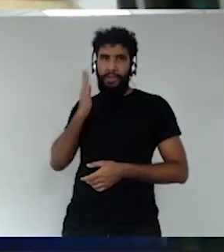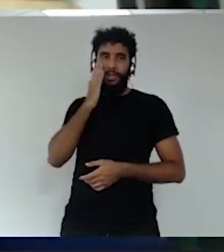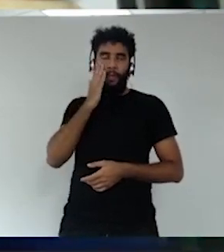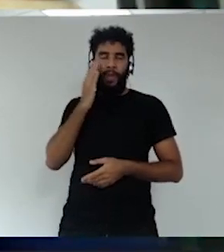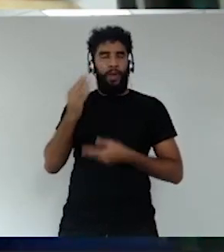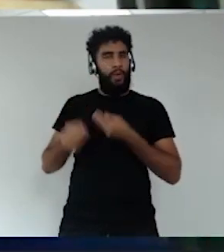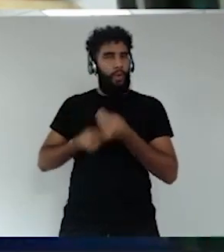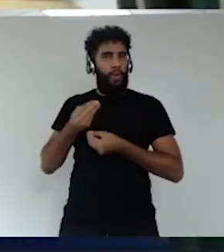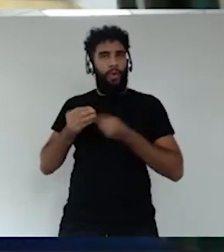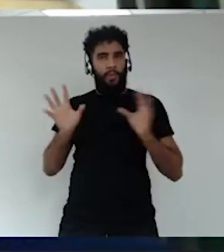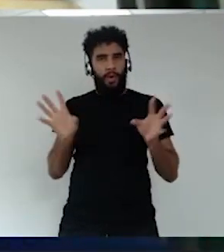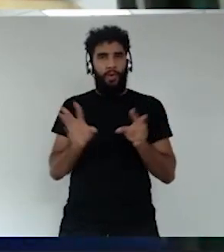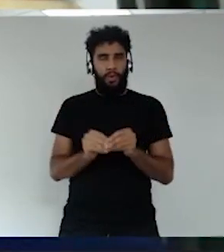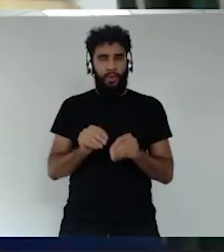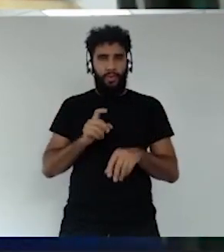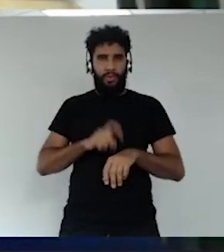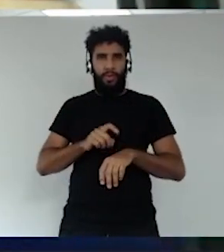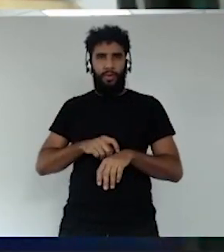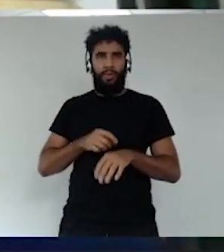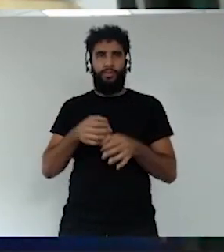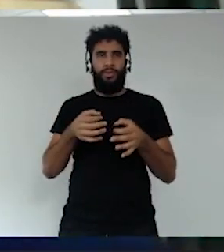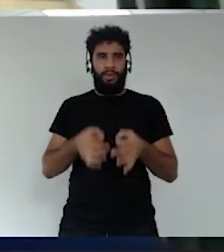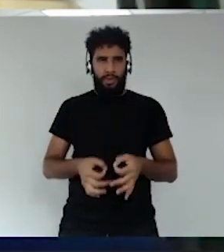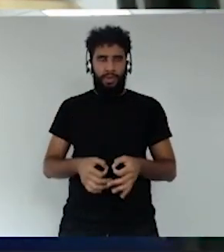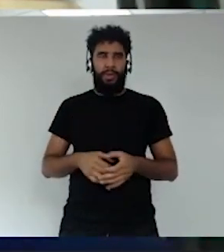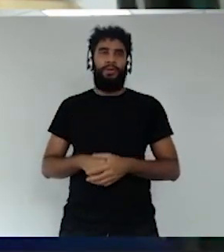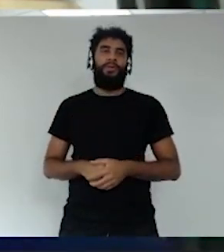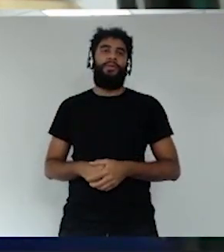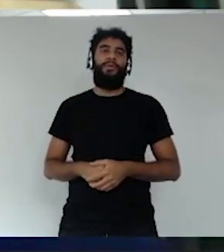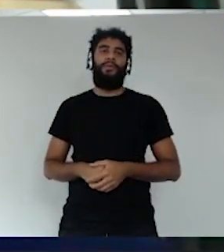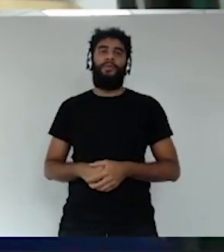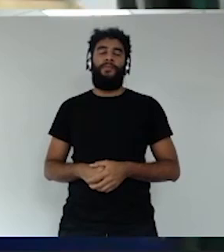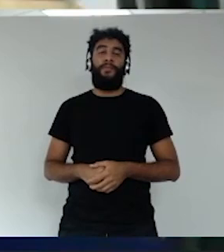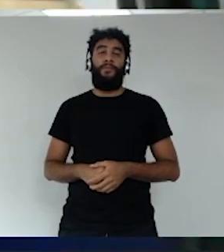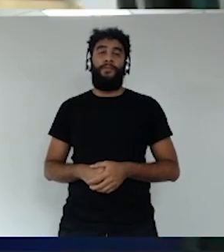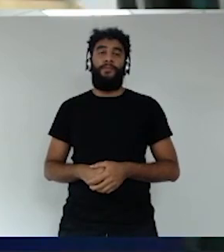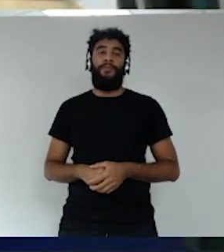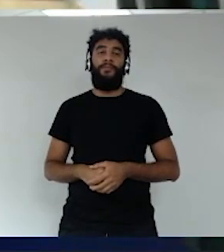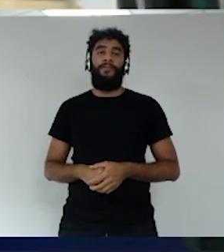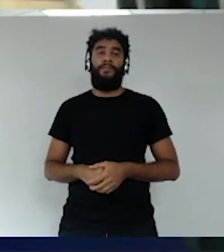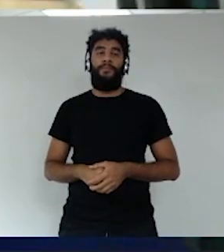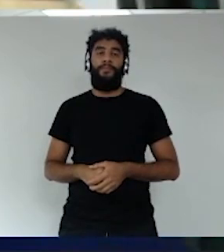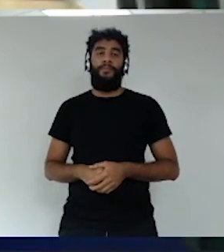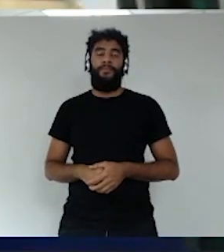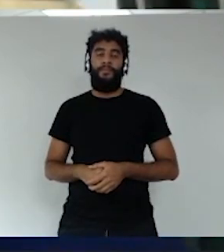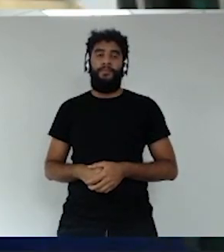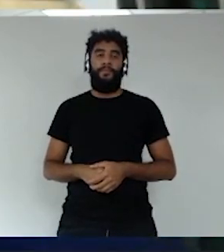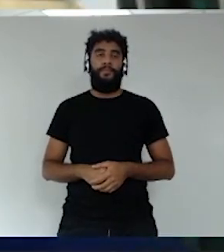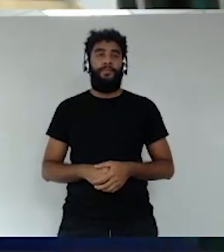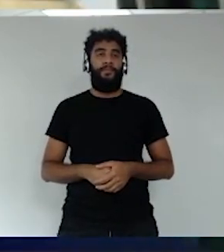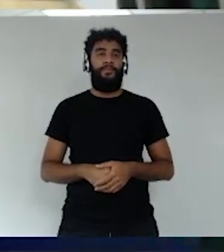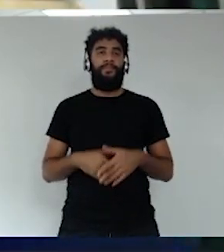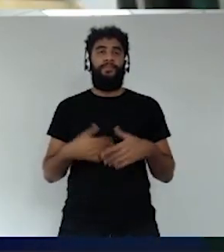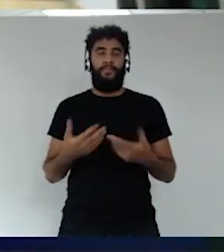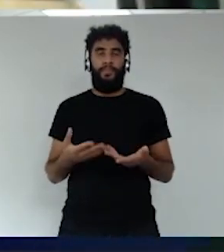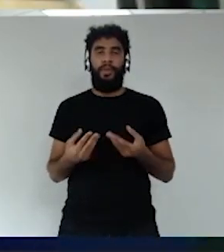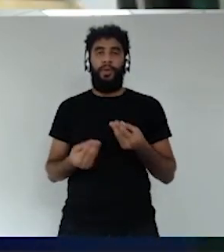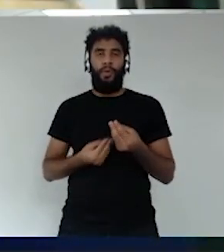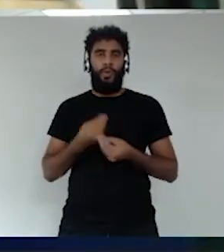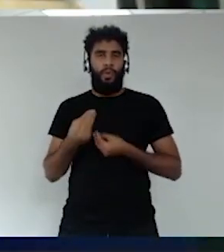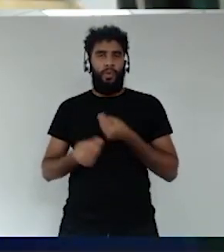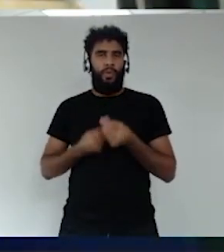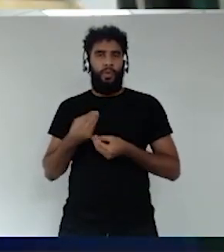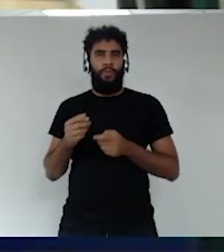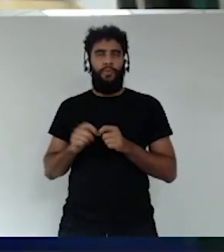como concluir em tempo, com todo respeito ao tempo dos demais. Bom, como facilitar